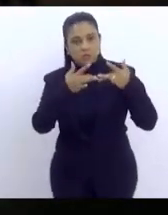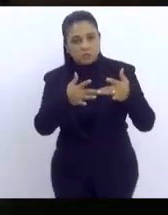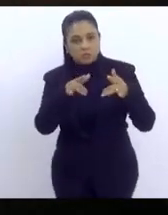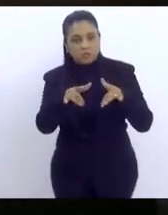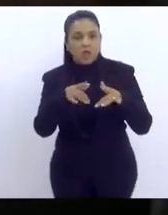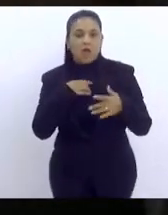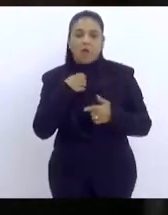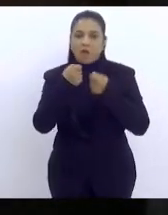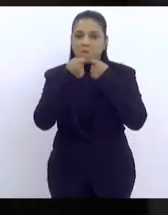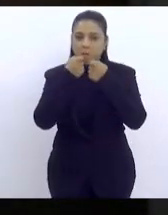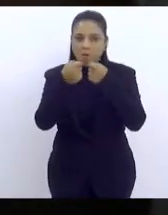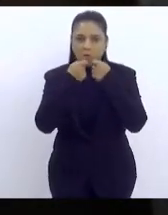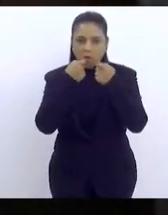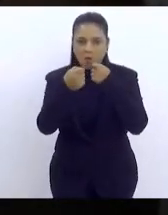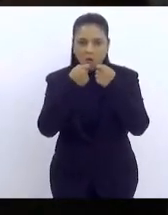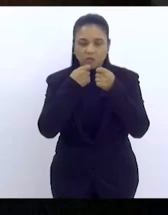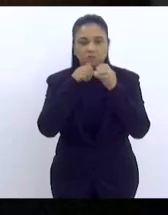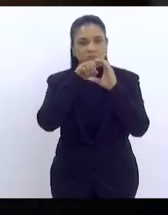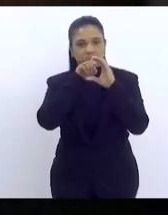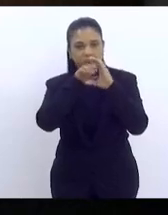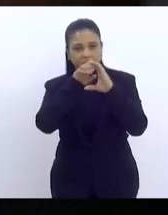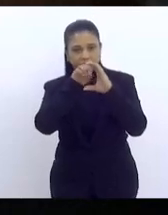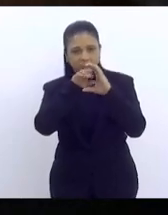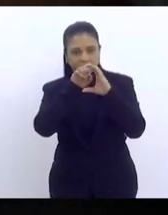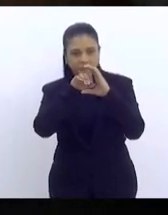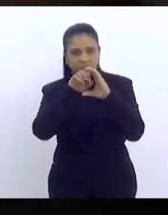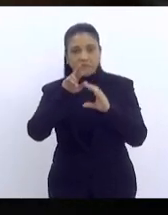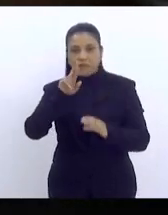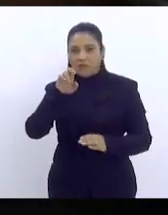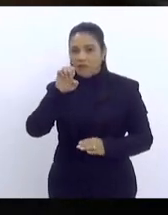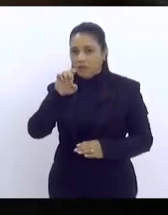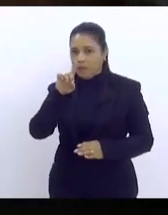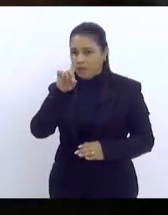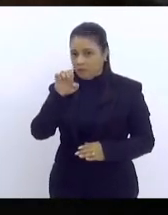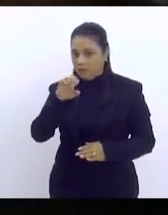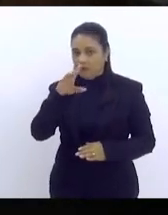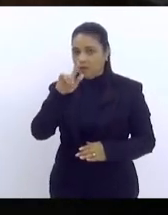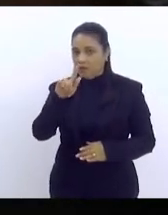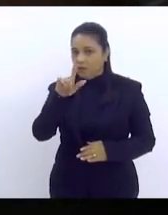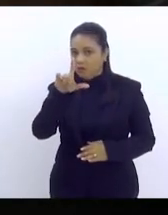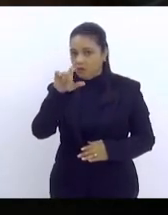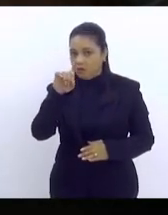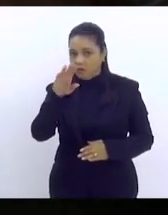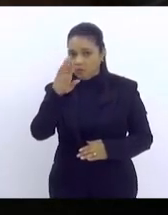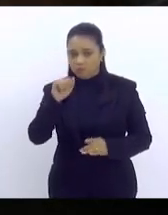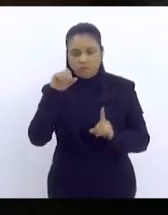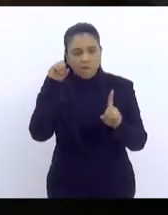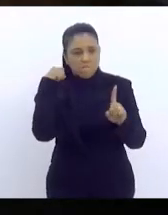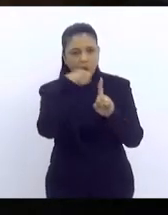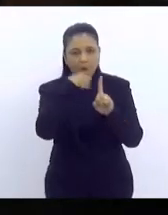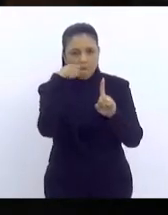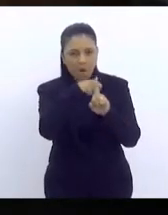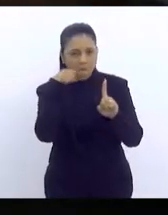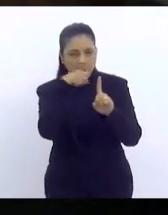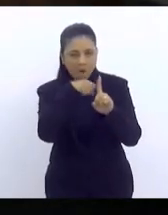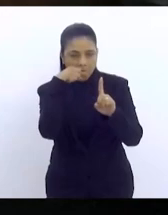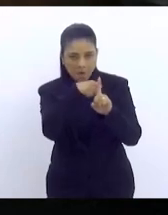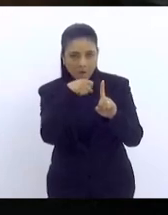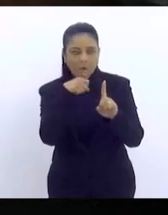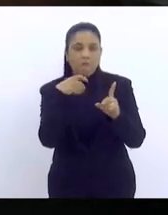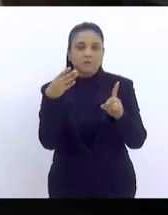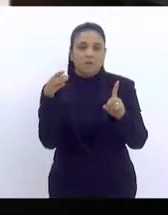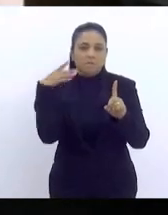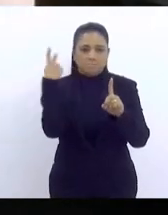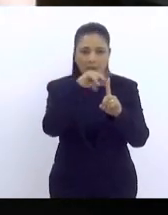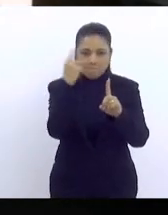a repórter da Rede Globo que sofreu agressões que poderia ter sido evitada caso